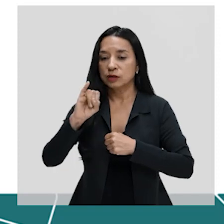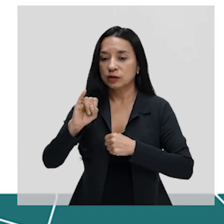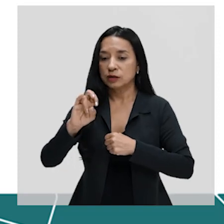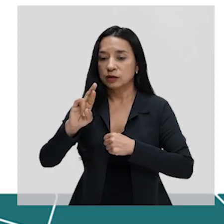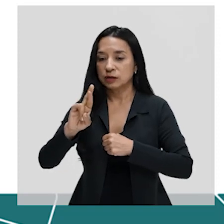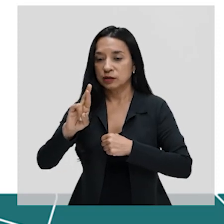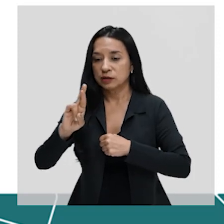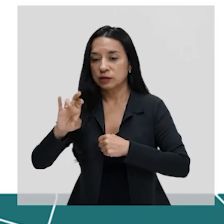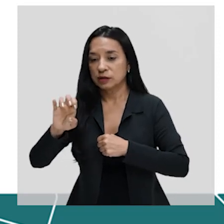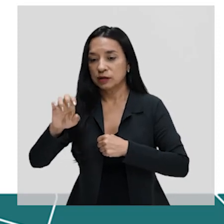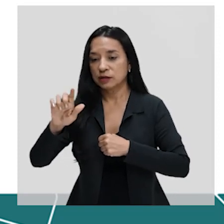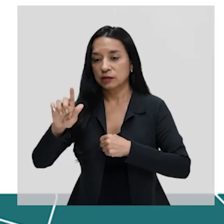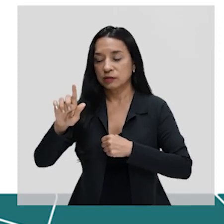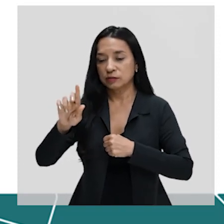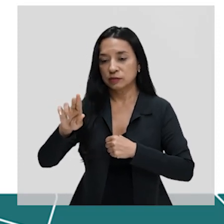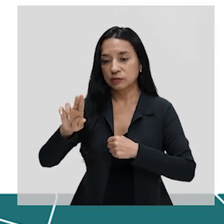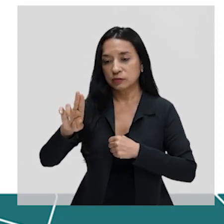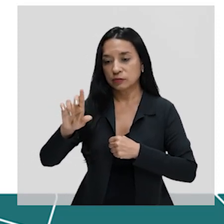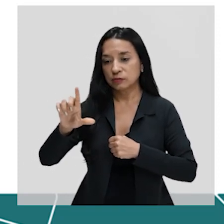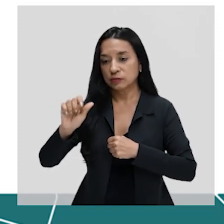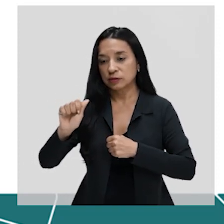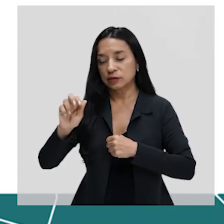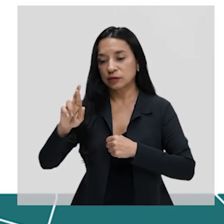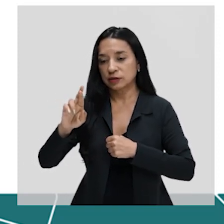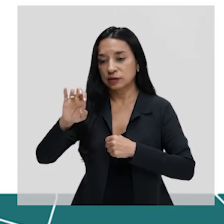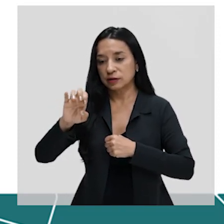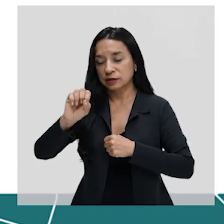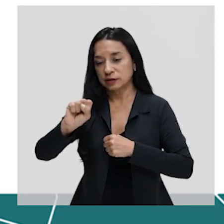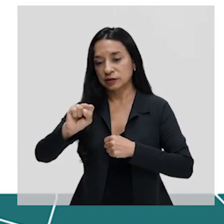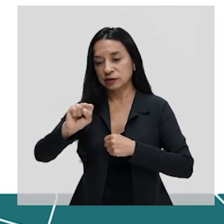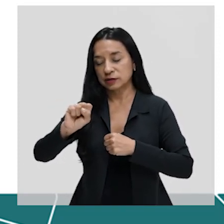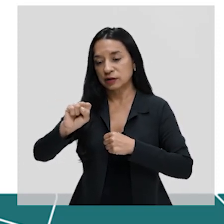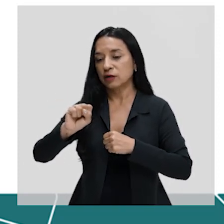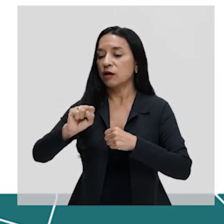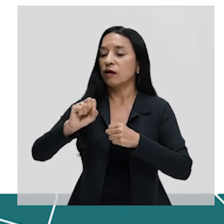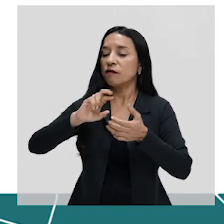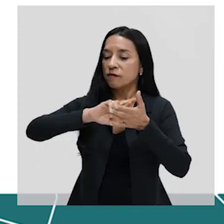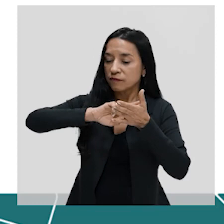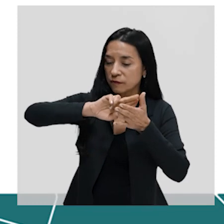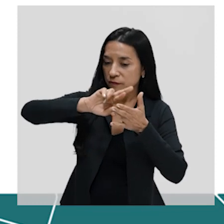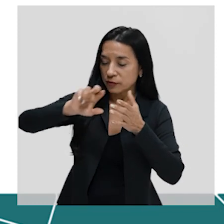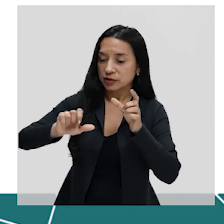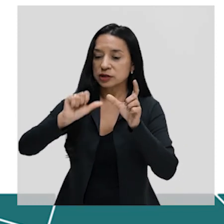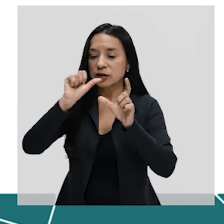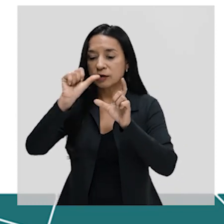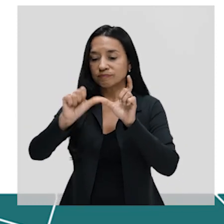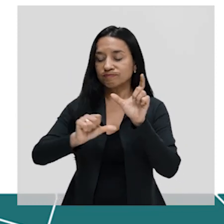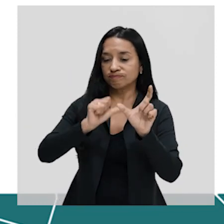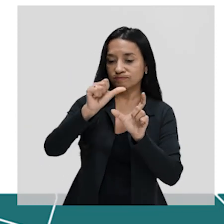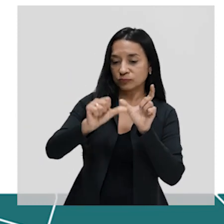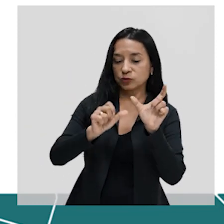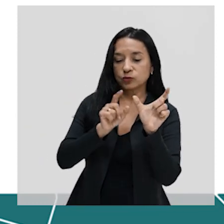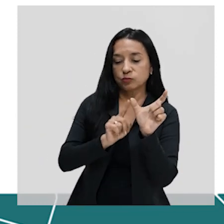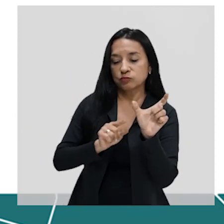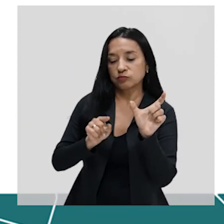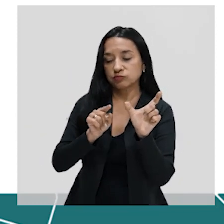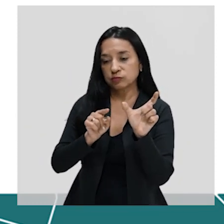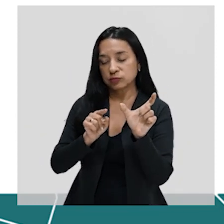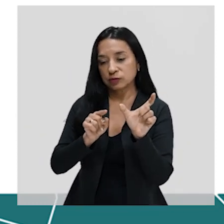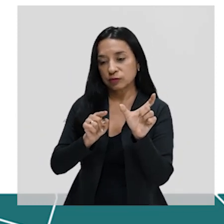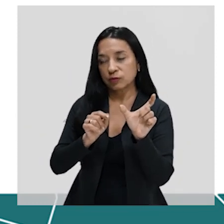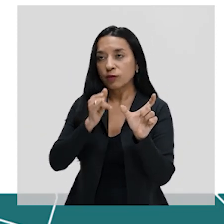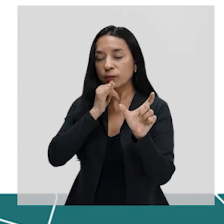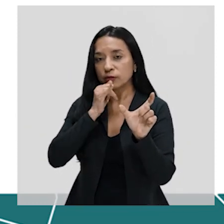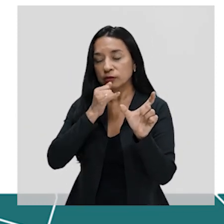vão variar a conjugação em seu radical. Às vezes você, por exemplo, o verbo gostar.